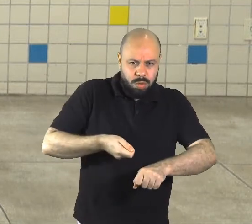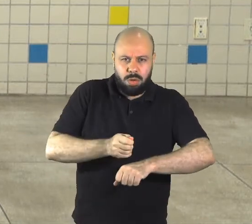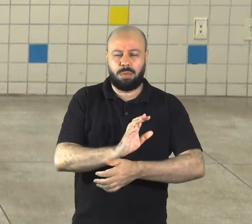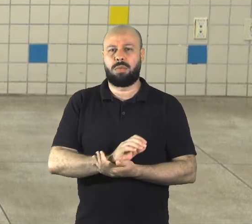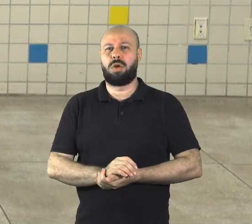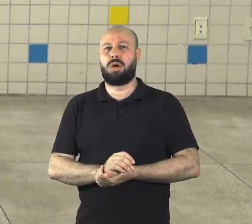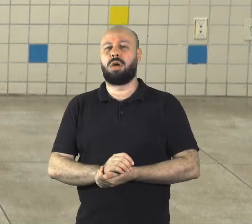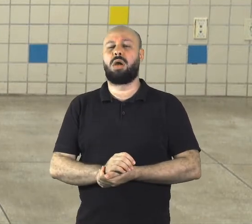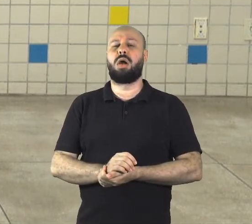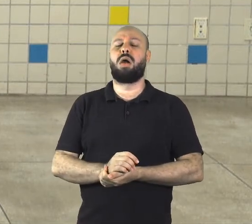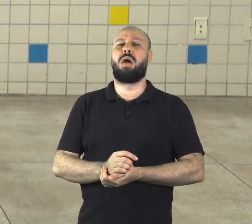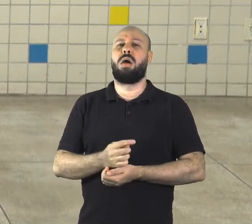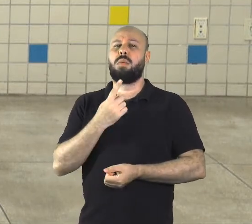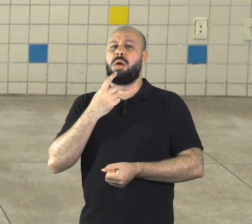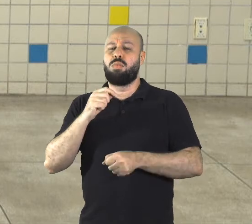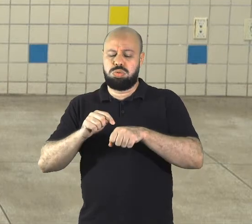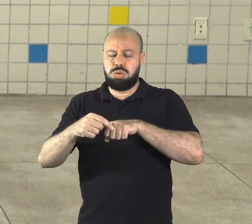morango,